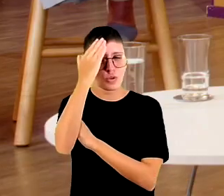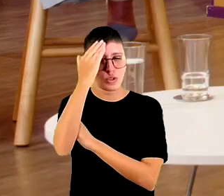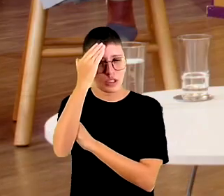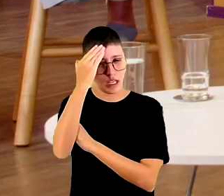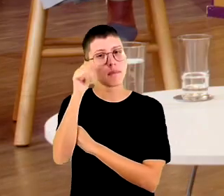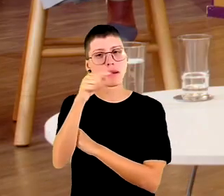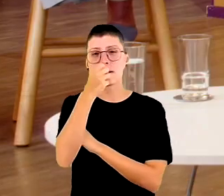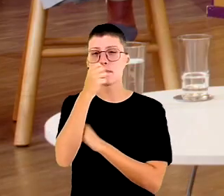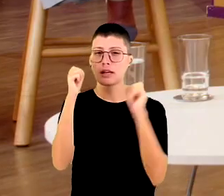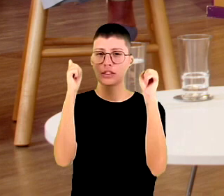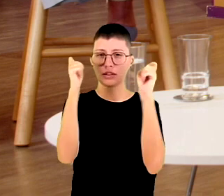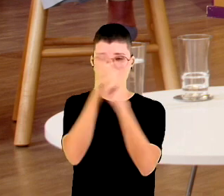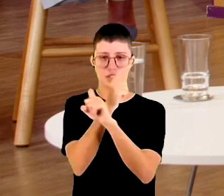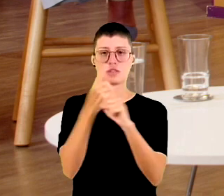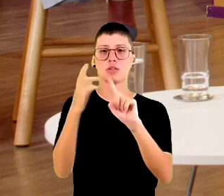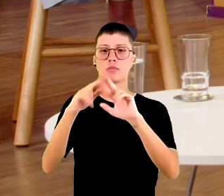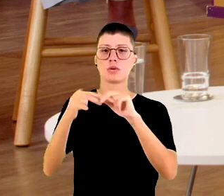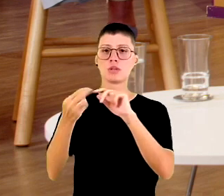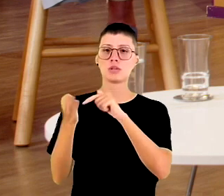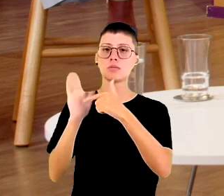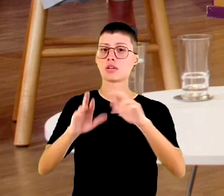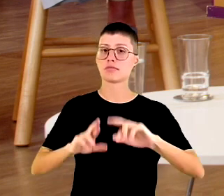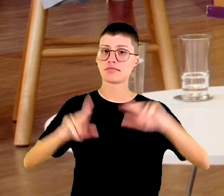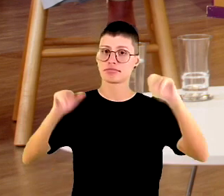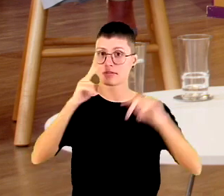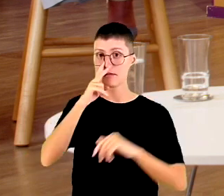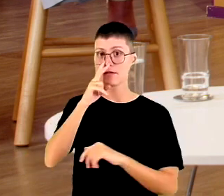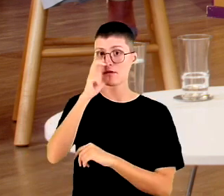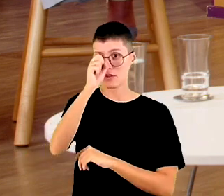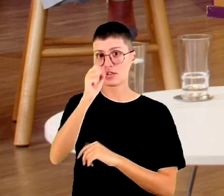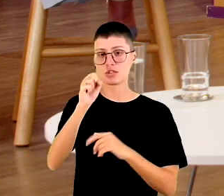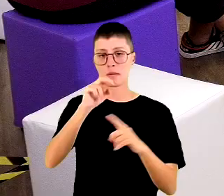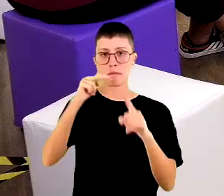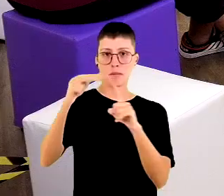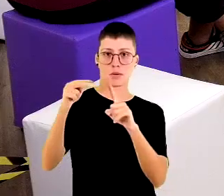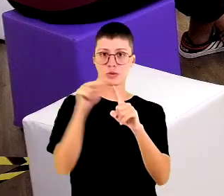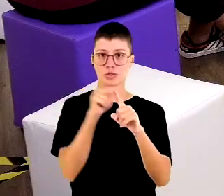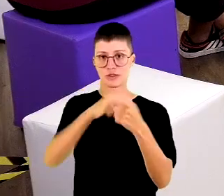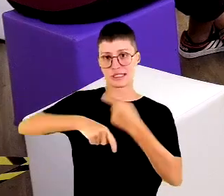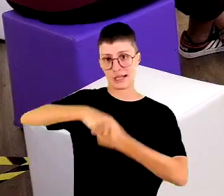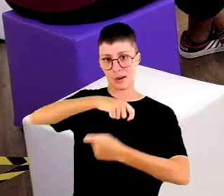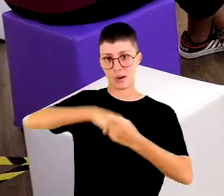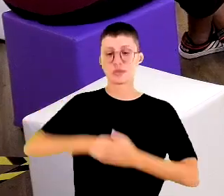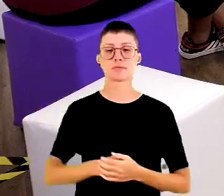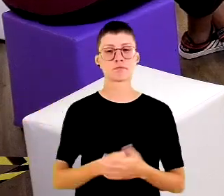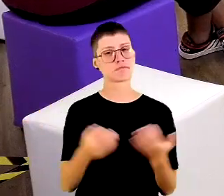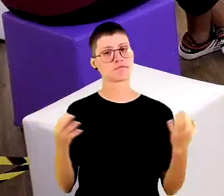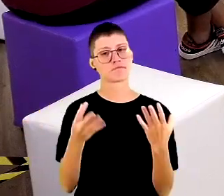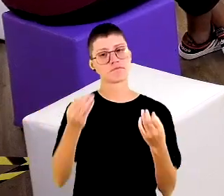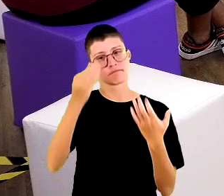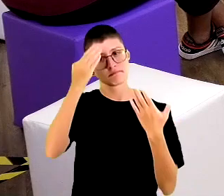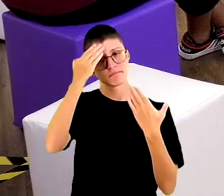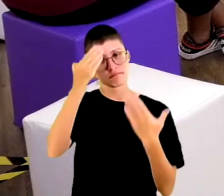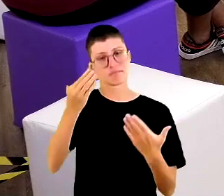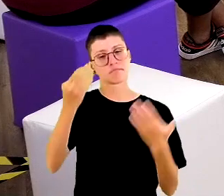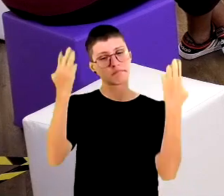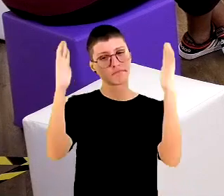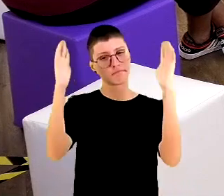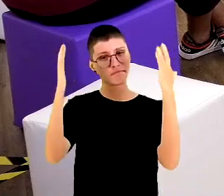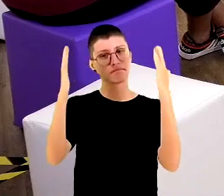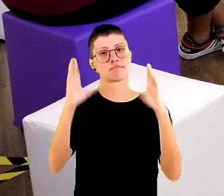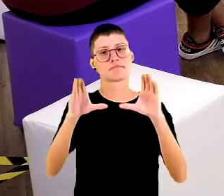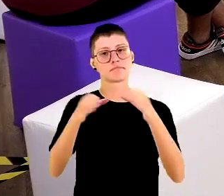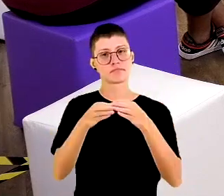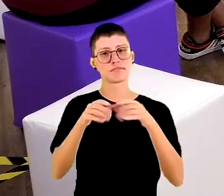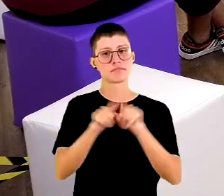isso traz um diferencial muito grande, né, do ponto de vista de negócio. Perfeito. Muito obrigado, Maurício. Uma salva de palmas aqui para o nosso convidado que encerrou o nosso